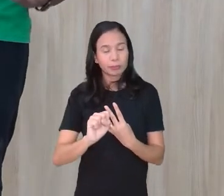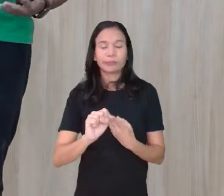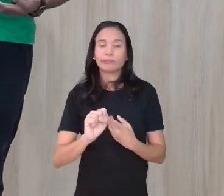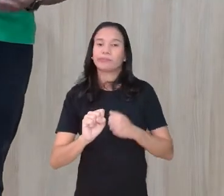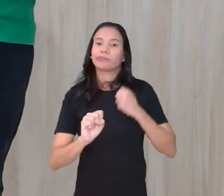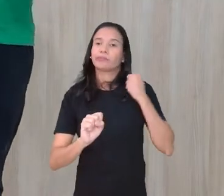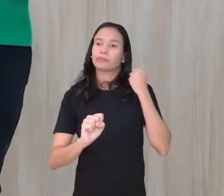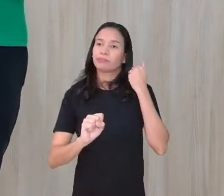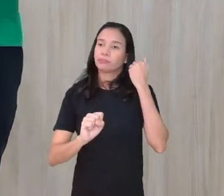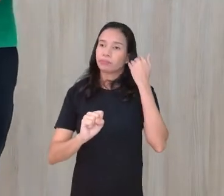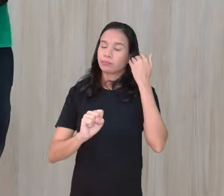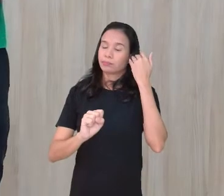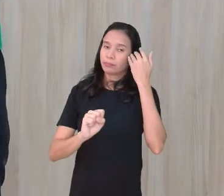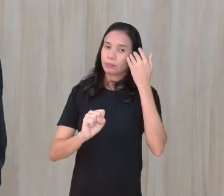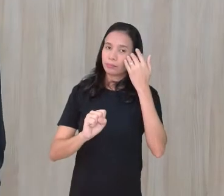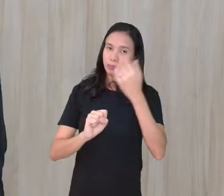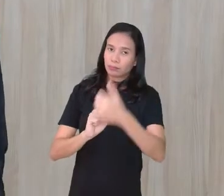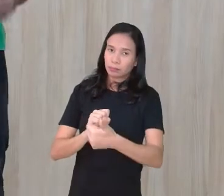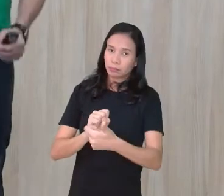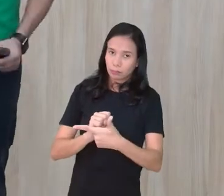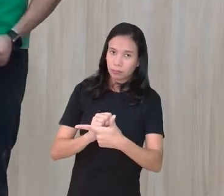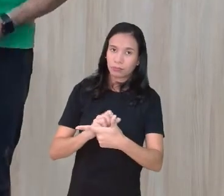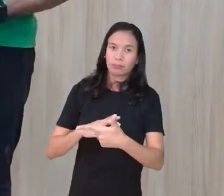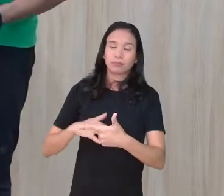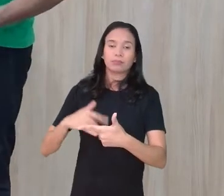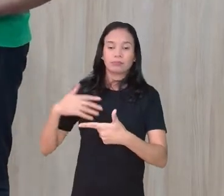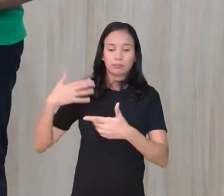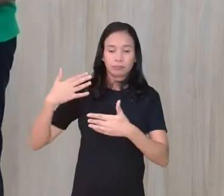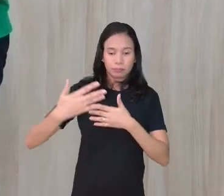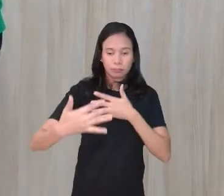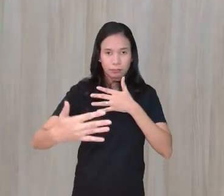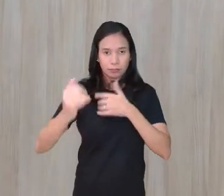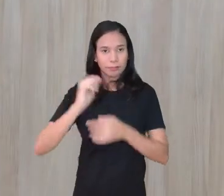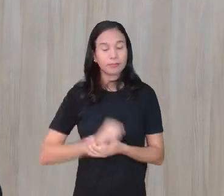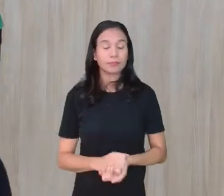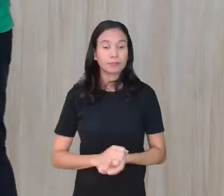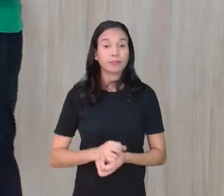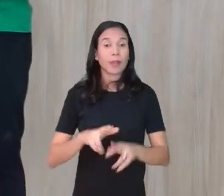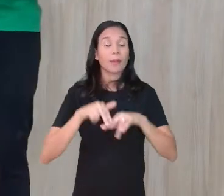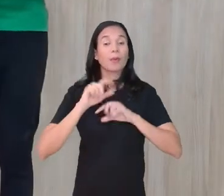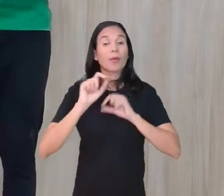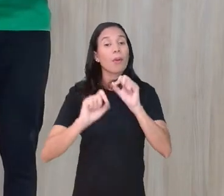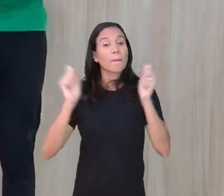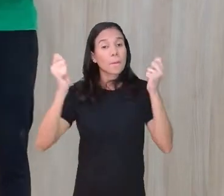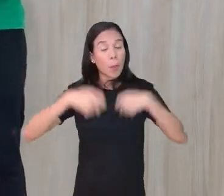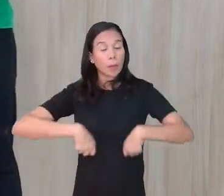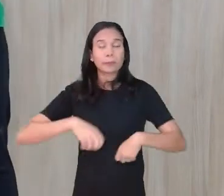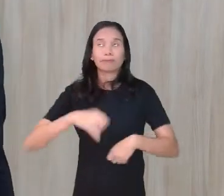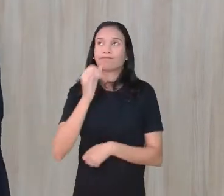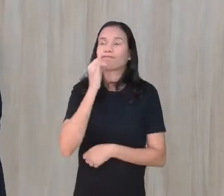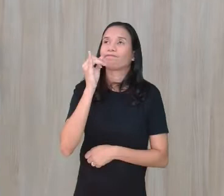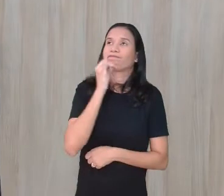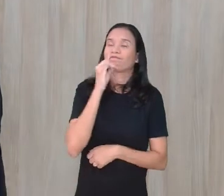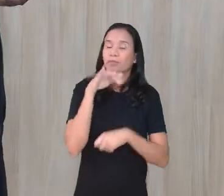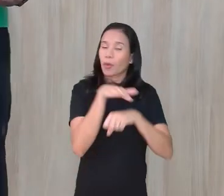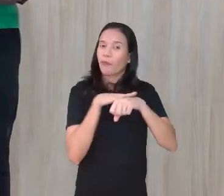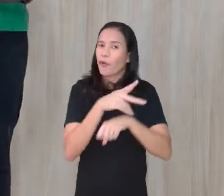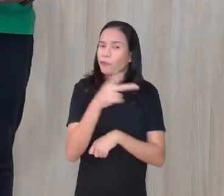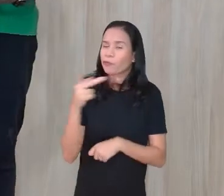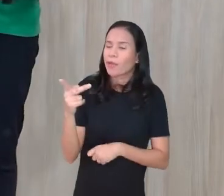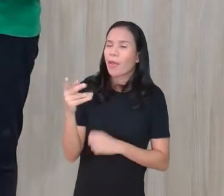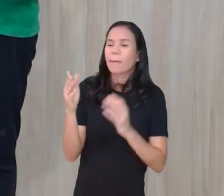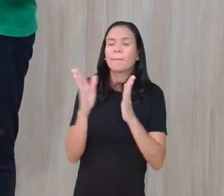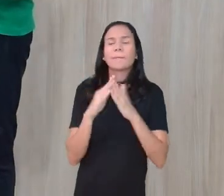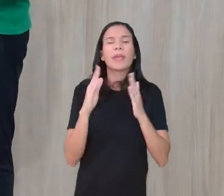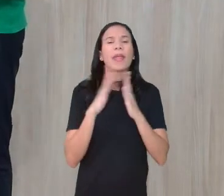a 8, 8 mais 4 é igual a 12 e assim por diante. Então eu posso pedir para você encontrar, por